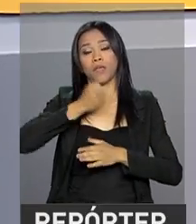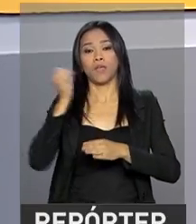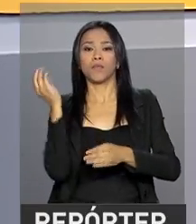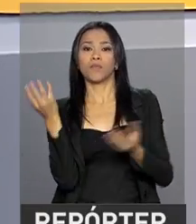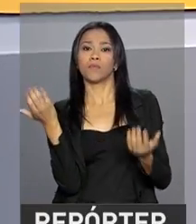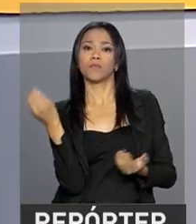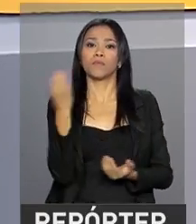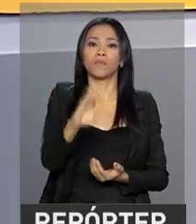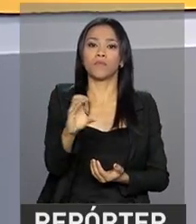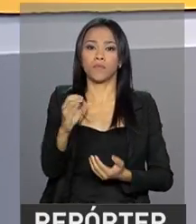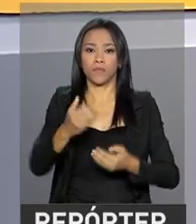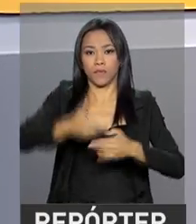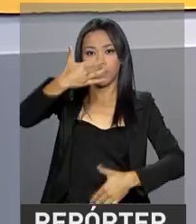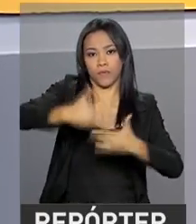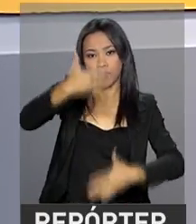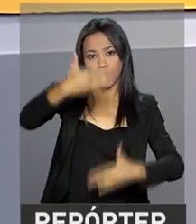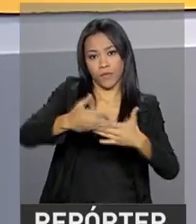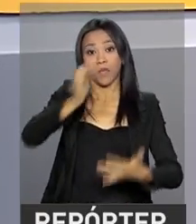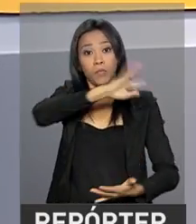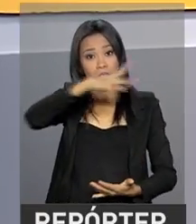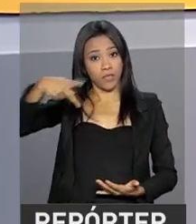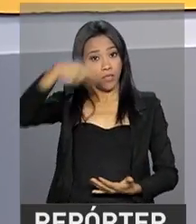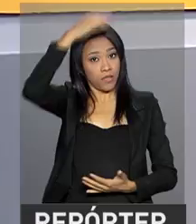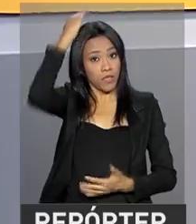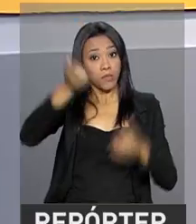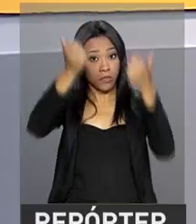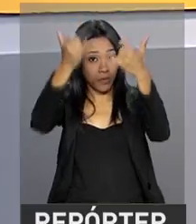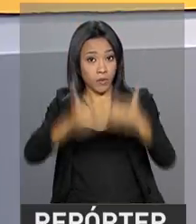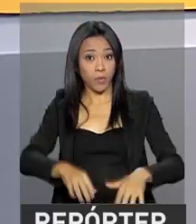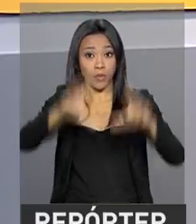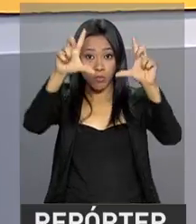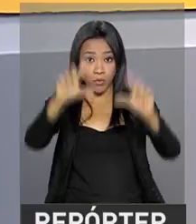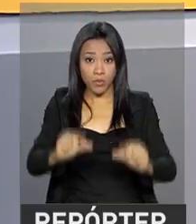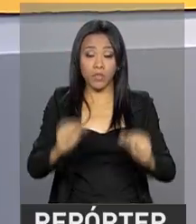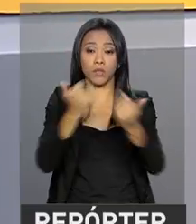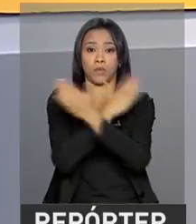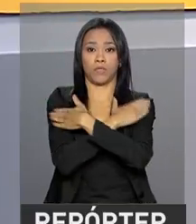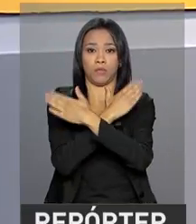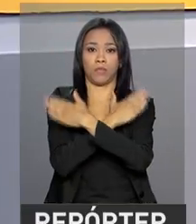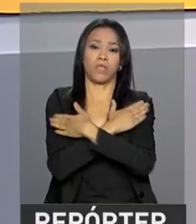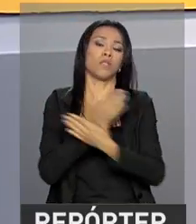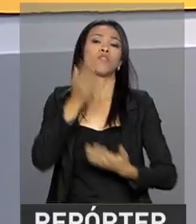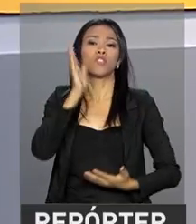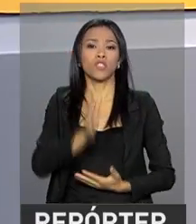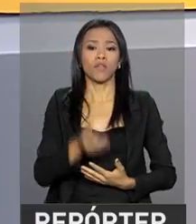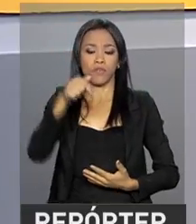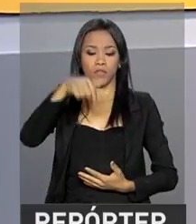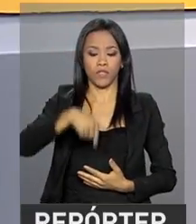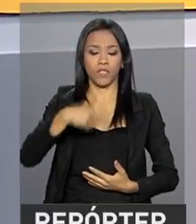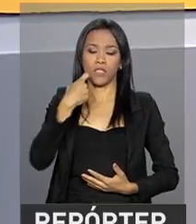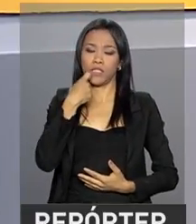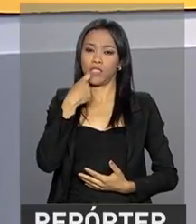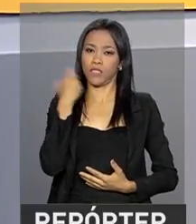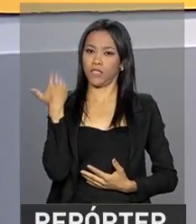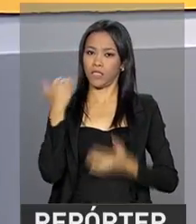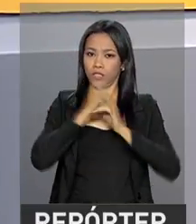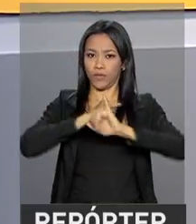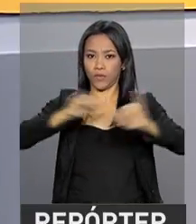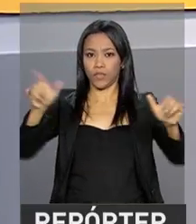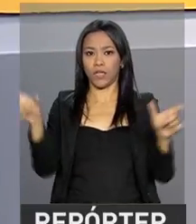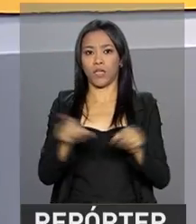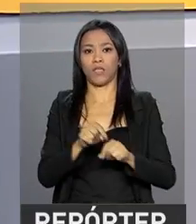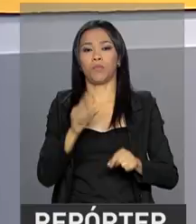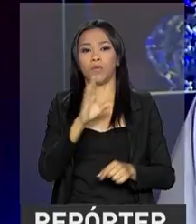o presidente Michel Temer comentou a queda na taxa de desemprego, segundo dados divulgados nesta quinta-feira pelo IBGE.